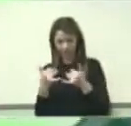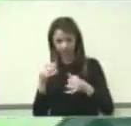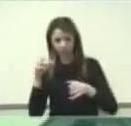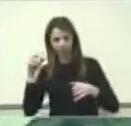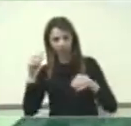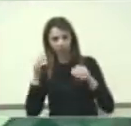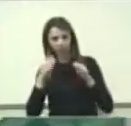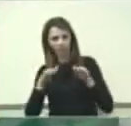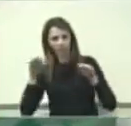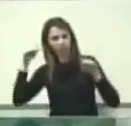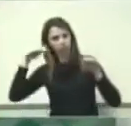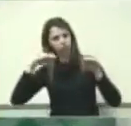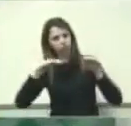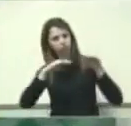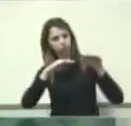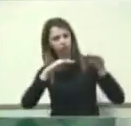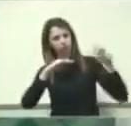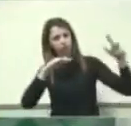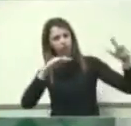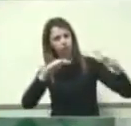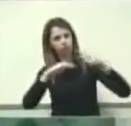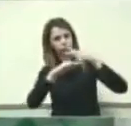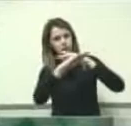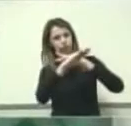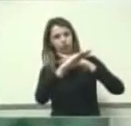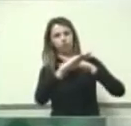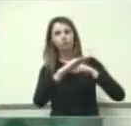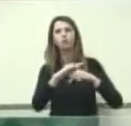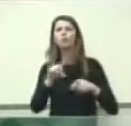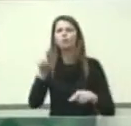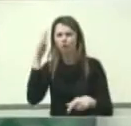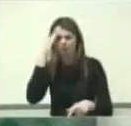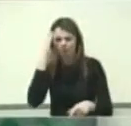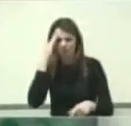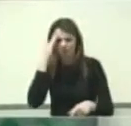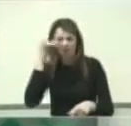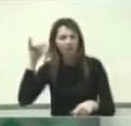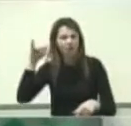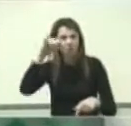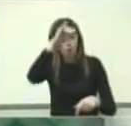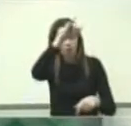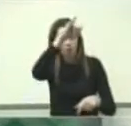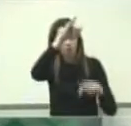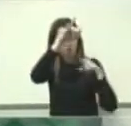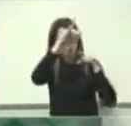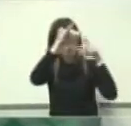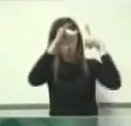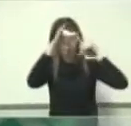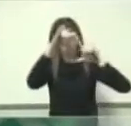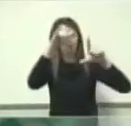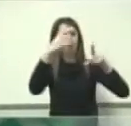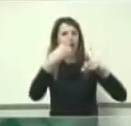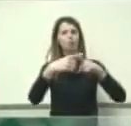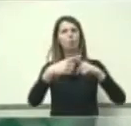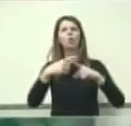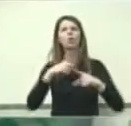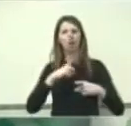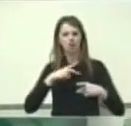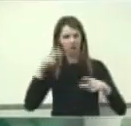os irmãos sabem que o avião salvou porque ele precisa da resistência do vento senão ele não